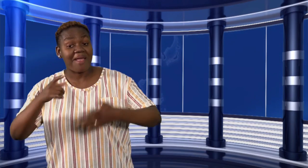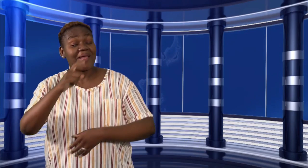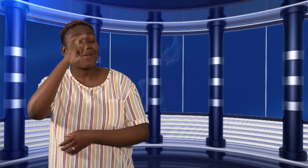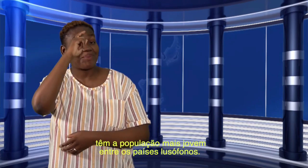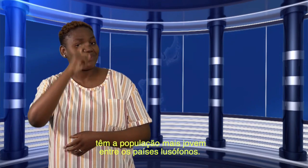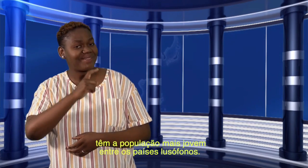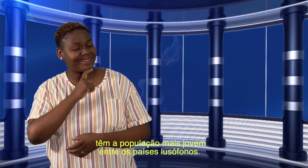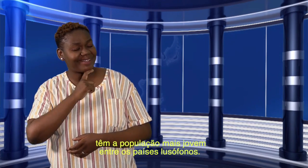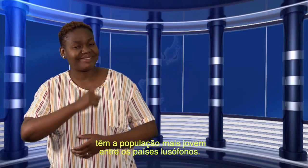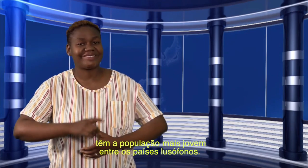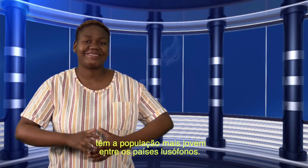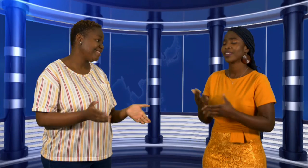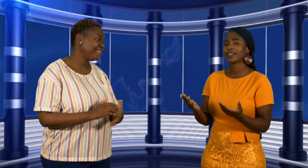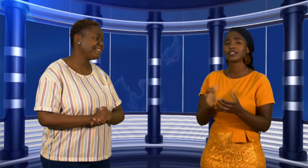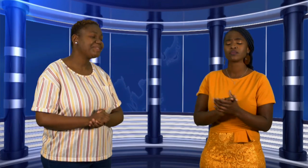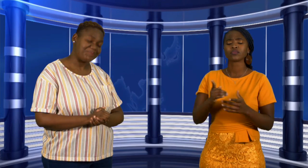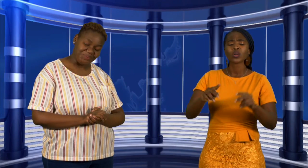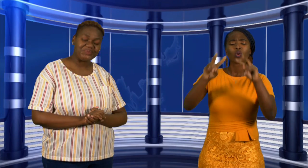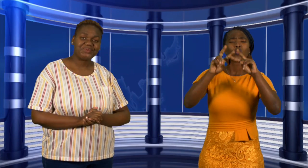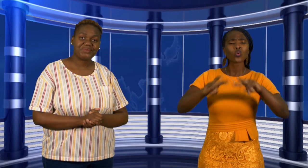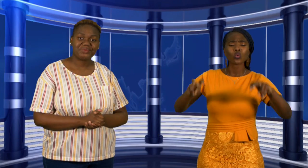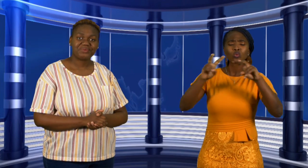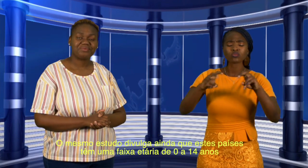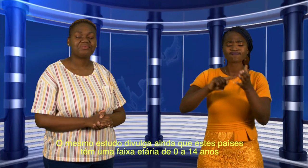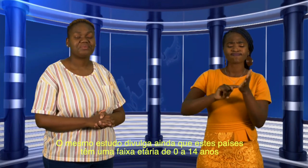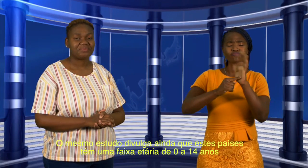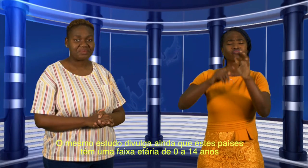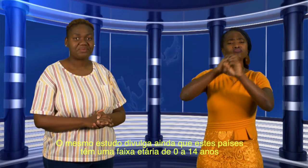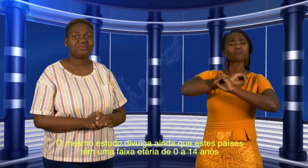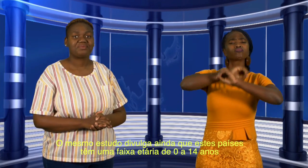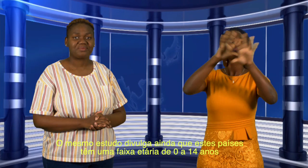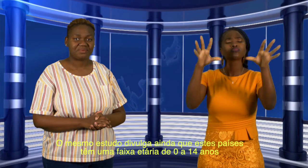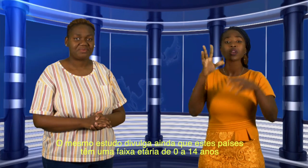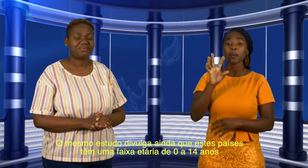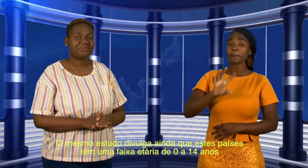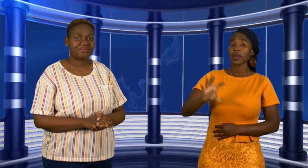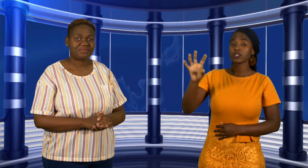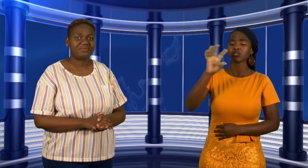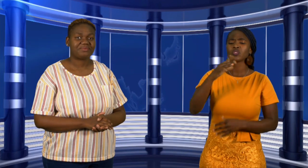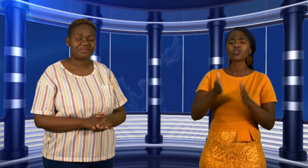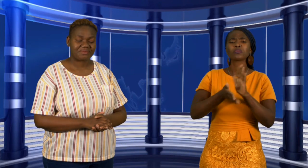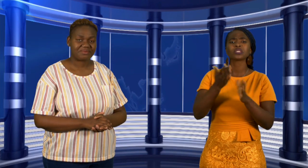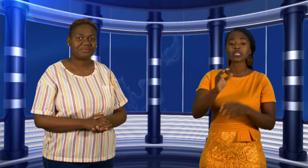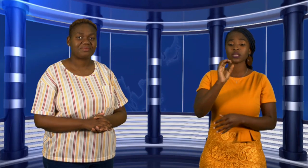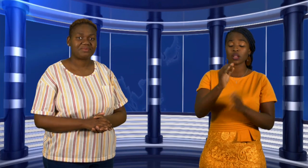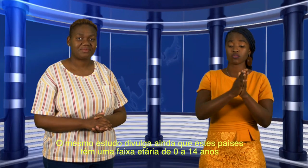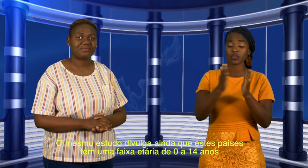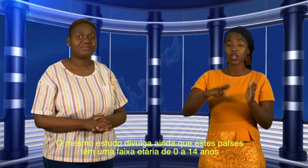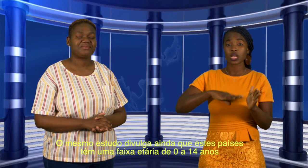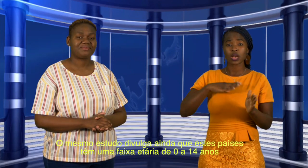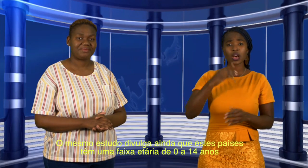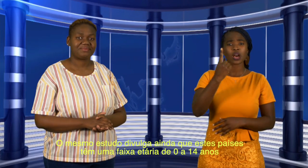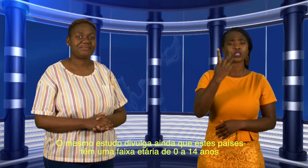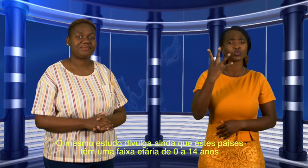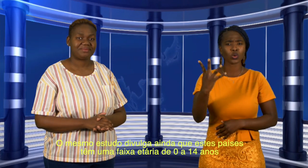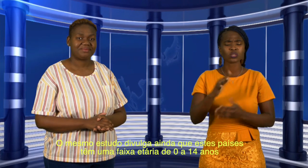mais jovem entre os países lusófonos. O mesmo estudo divulga ainda que estes países têm